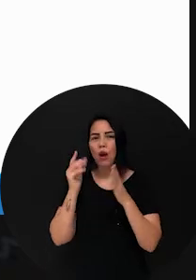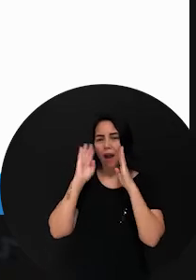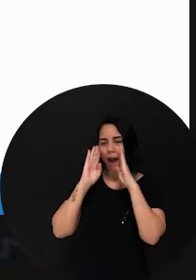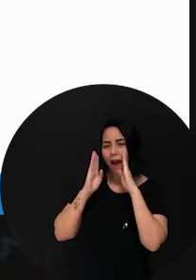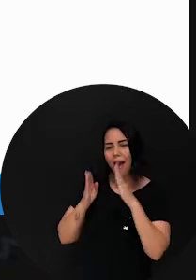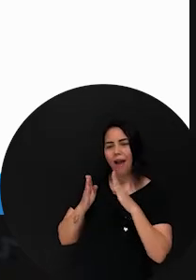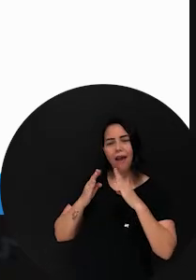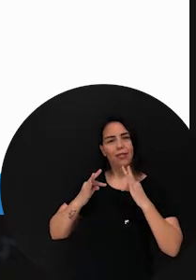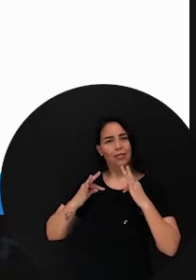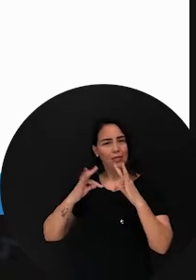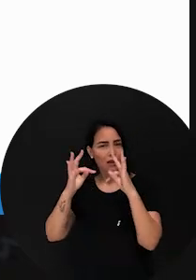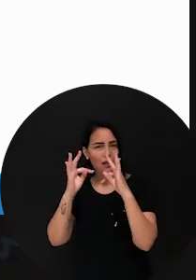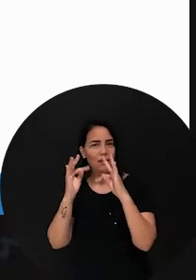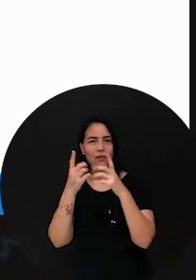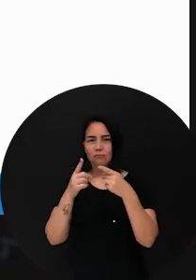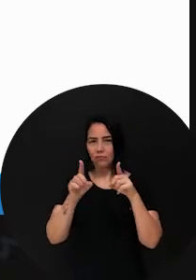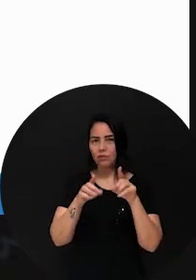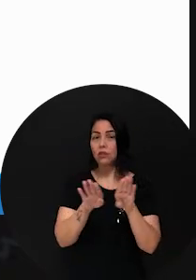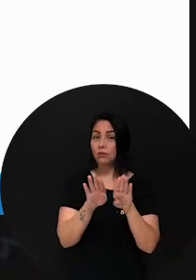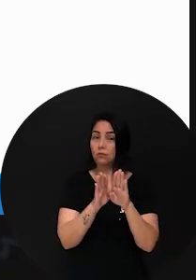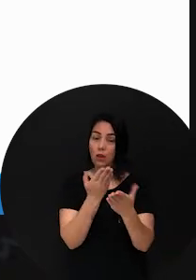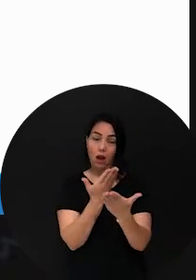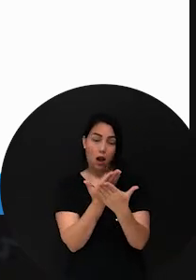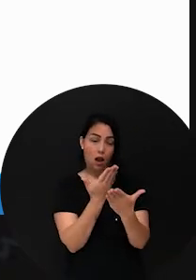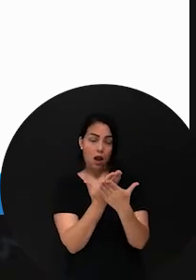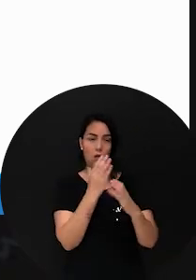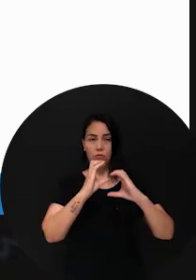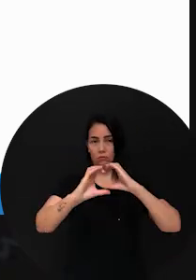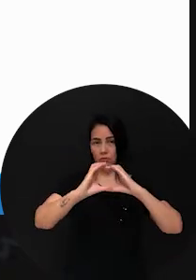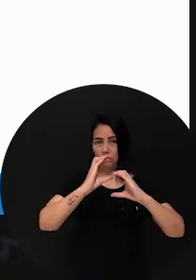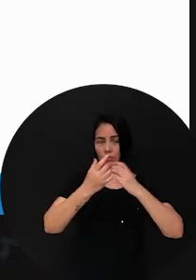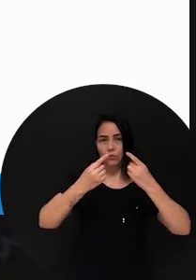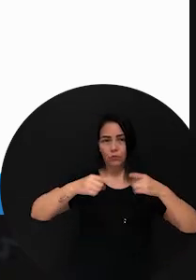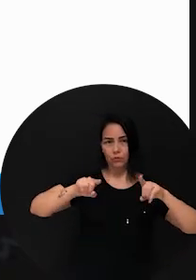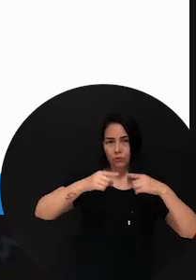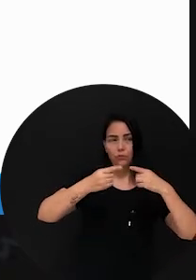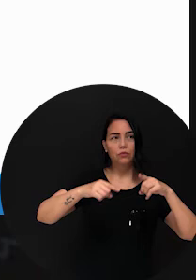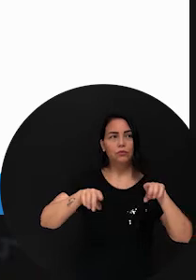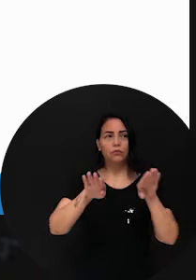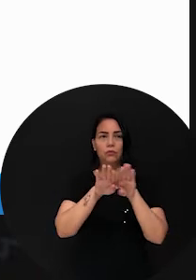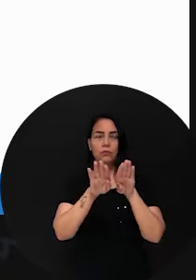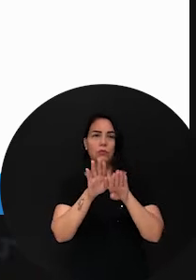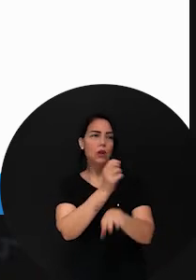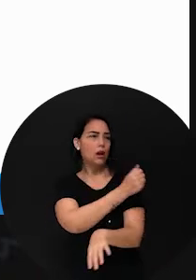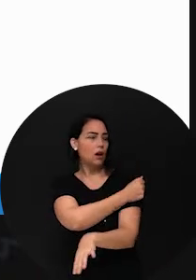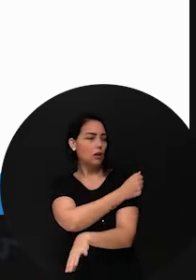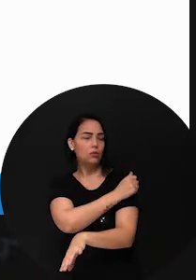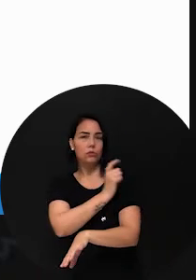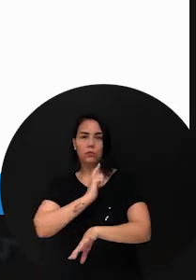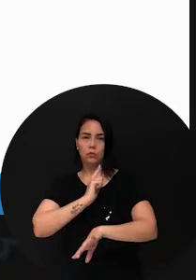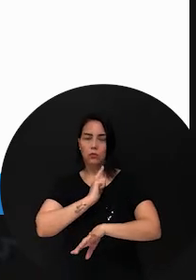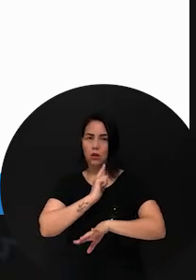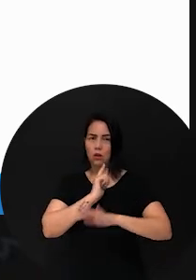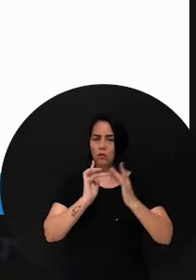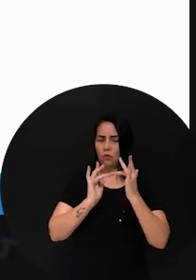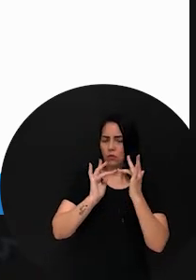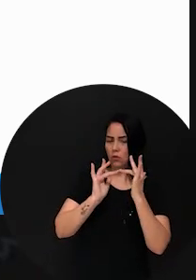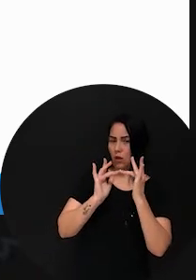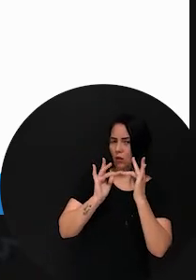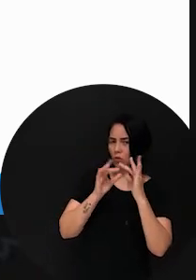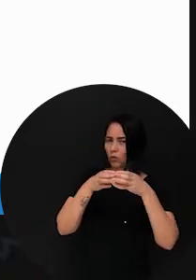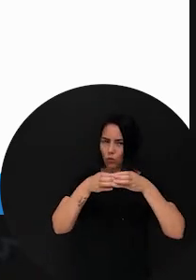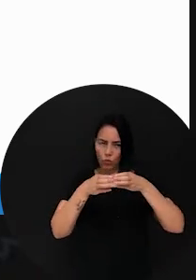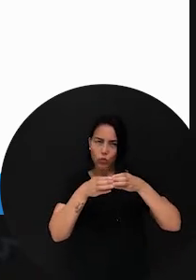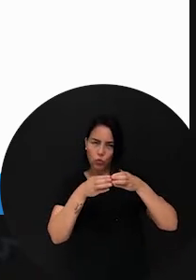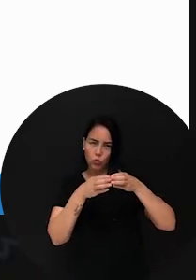canto coral. Aula de canto coral, então, o aluno vai ter esse contato com o grupo, né? De